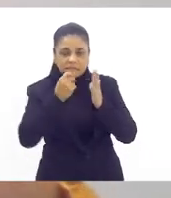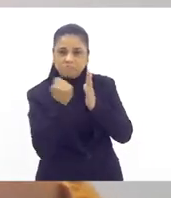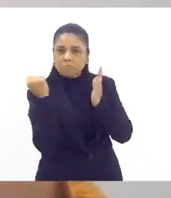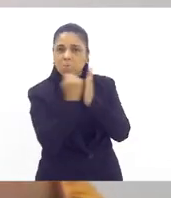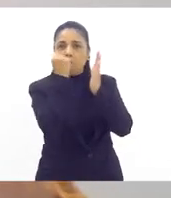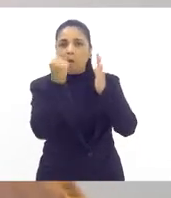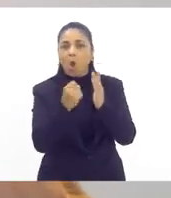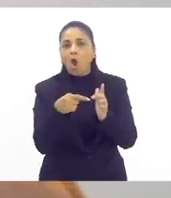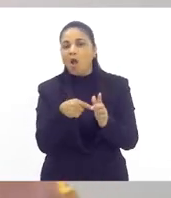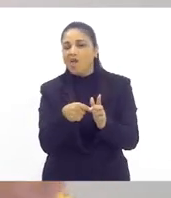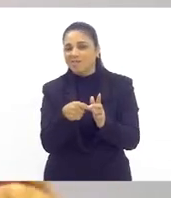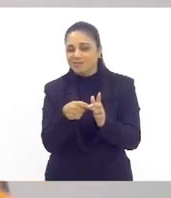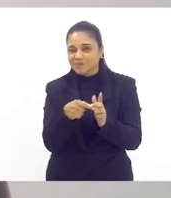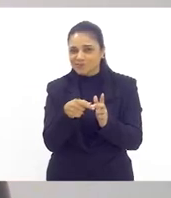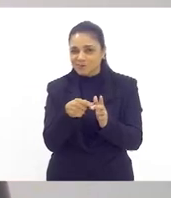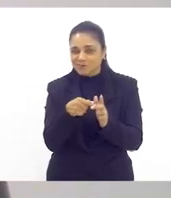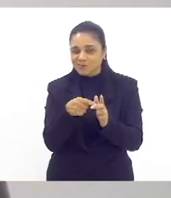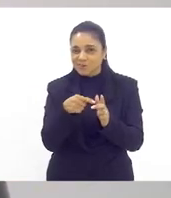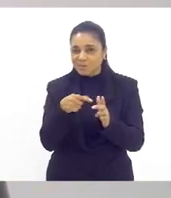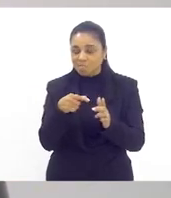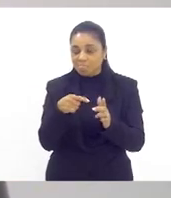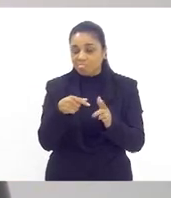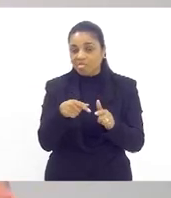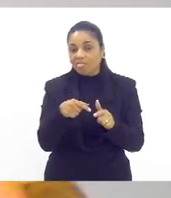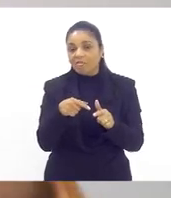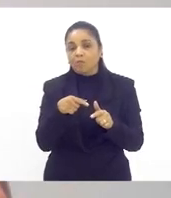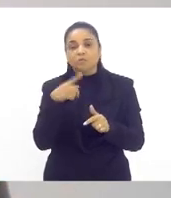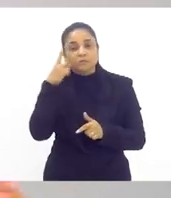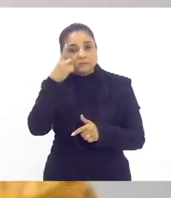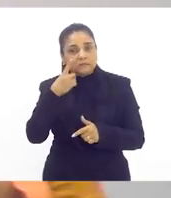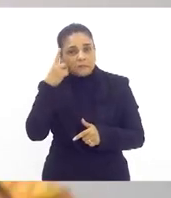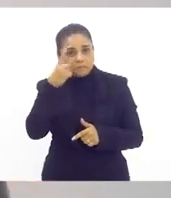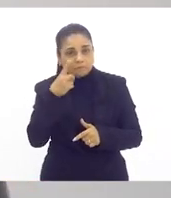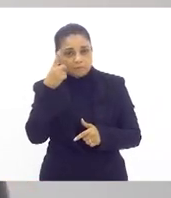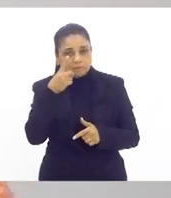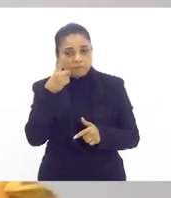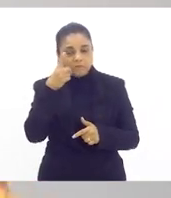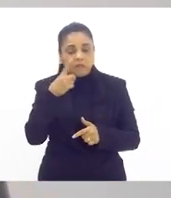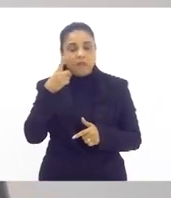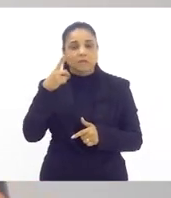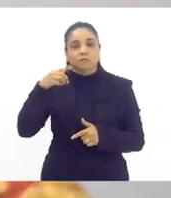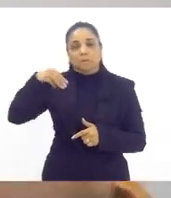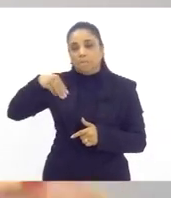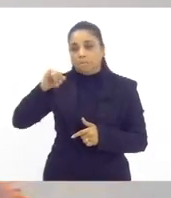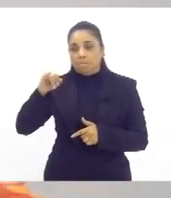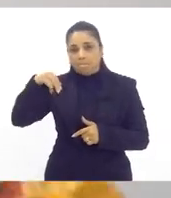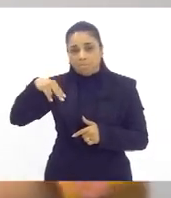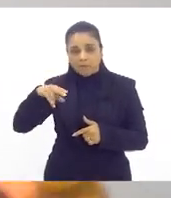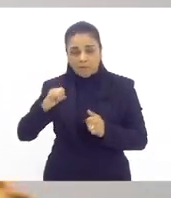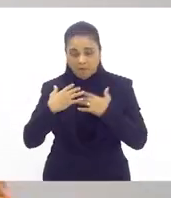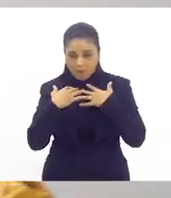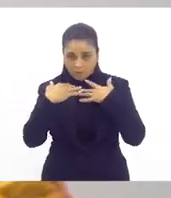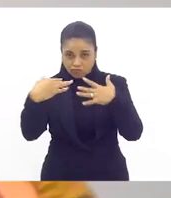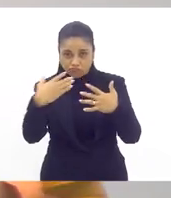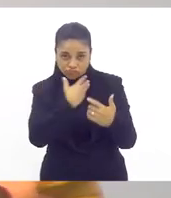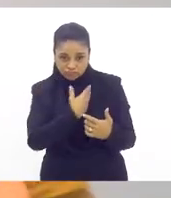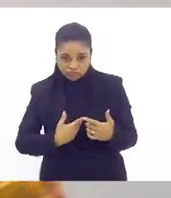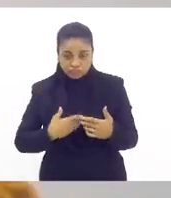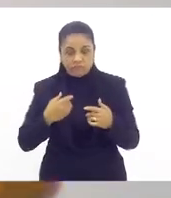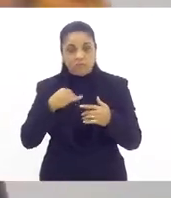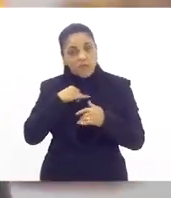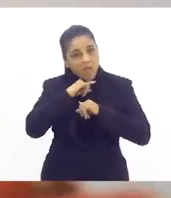que era quase assustadora o deputado faz uma audiência pública e diz secretária essa